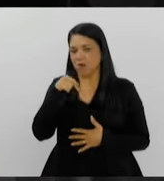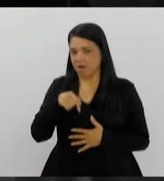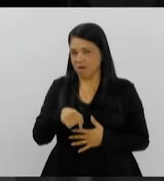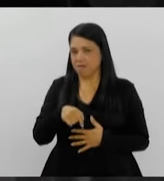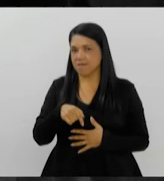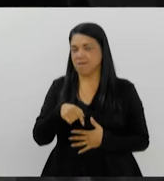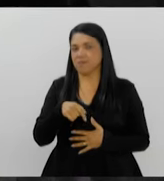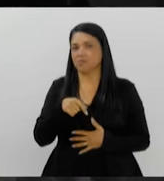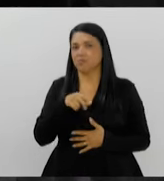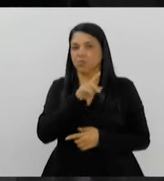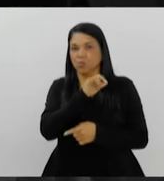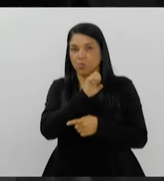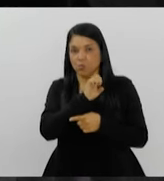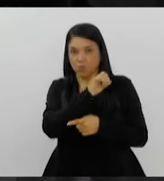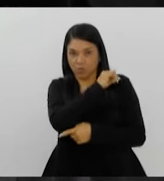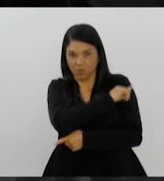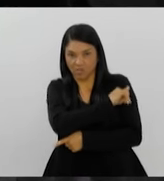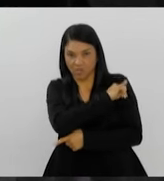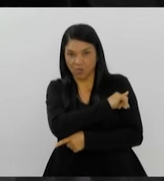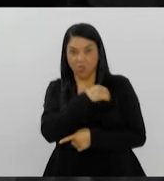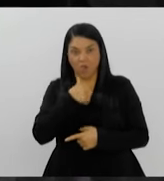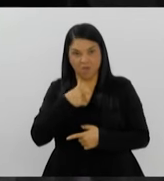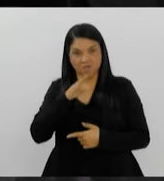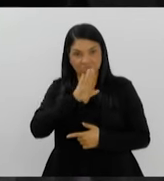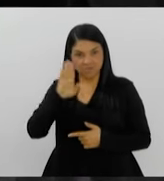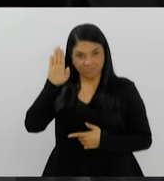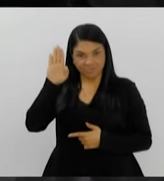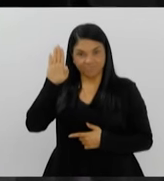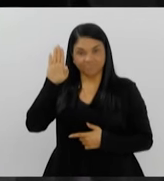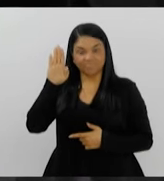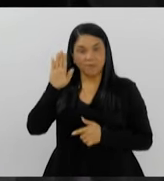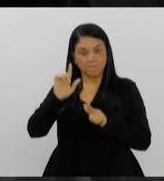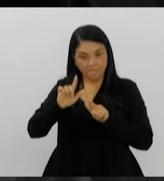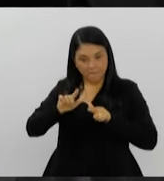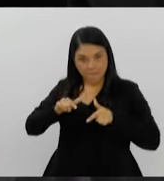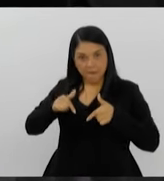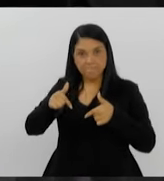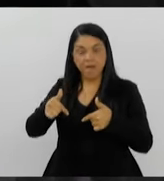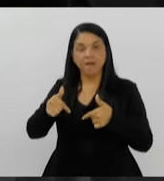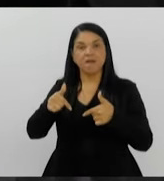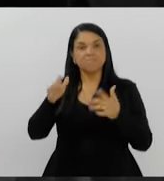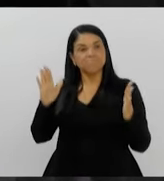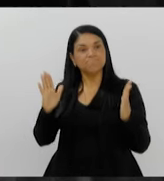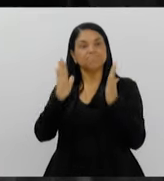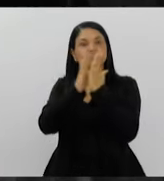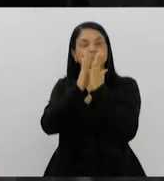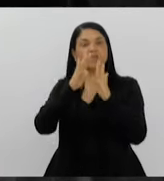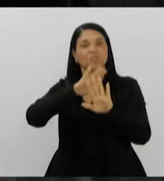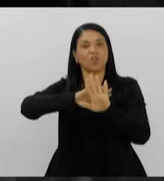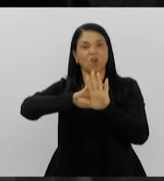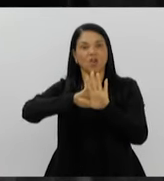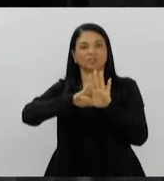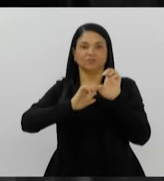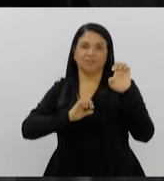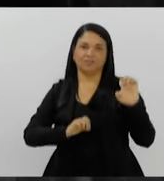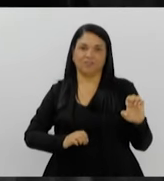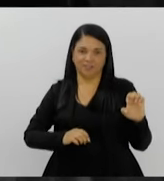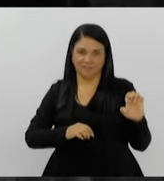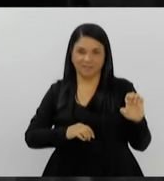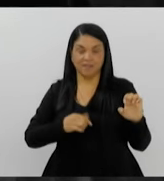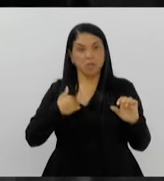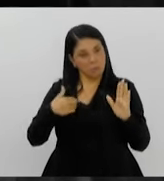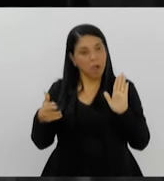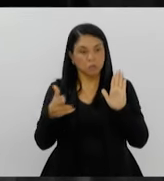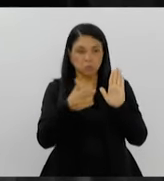Janeiro eu sou a candidatura que mais está fazendo esse confronto ideológico à esquerda não há problema nenhum nisso e eu